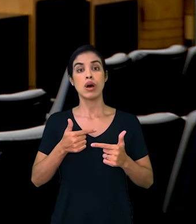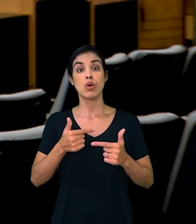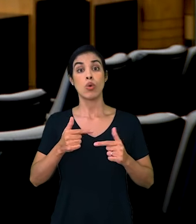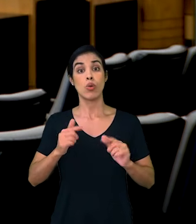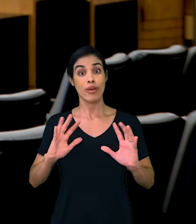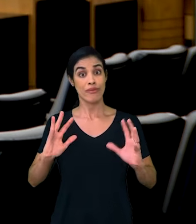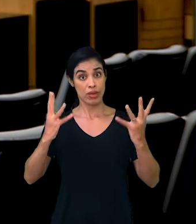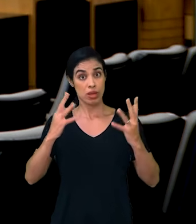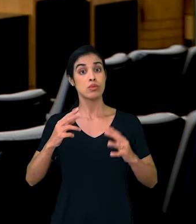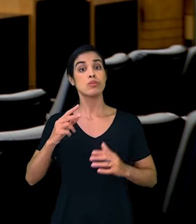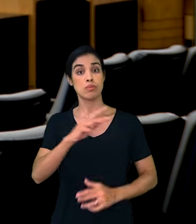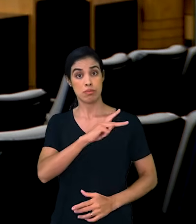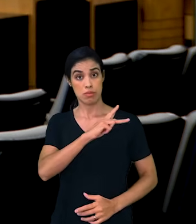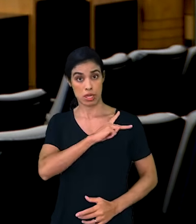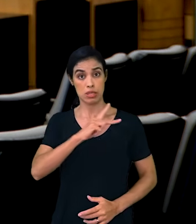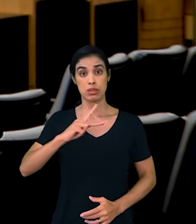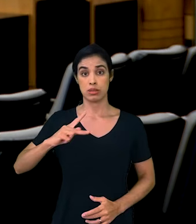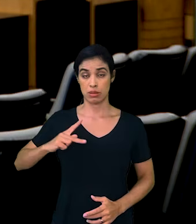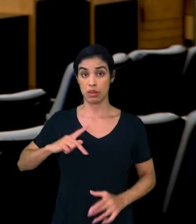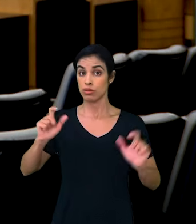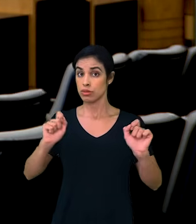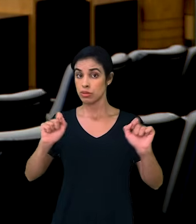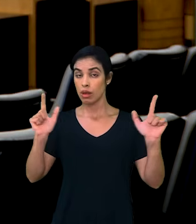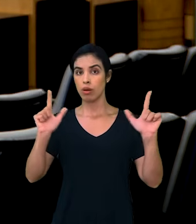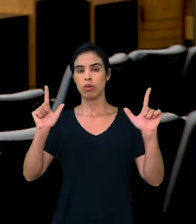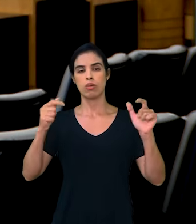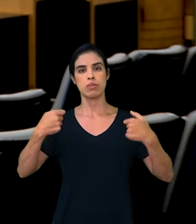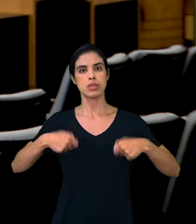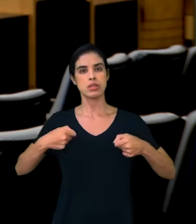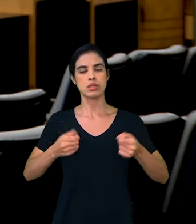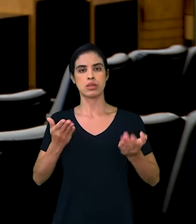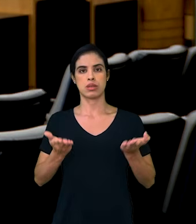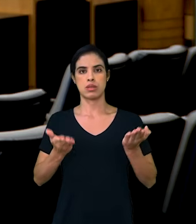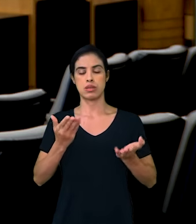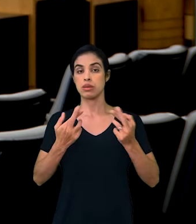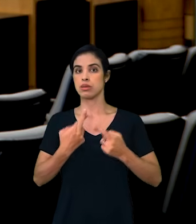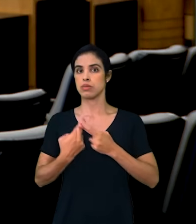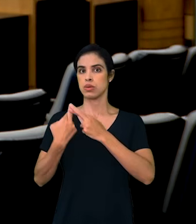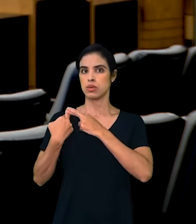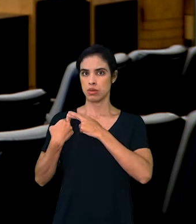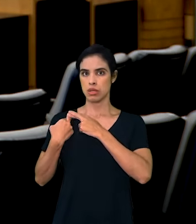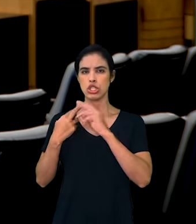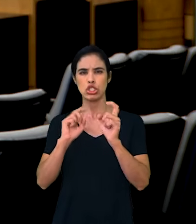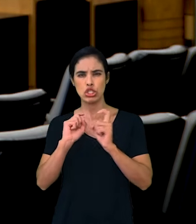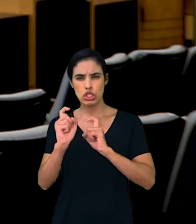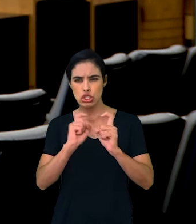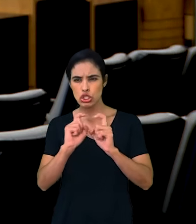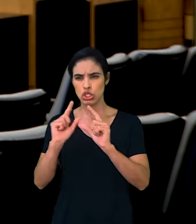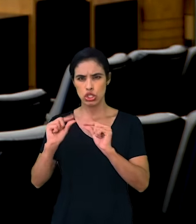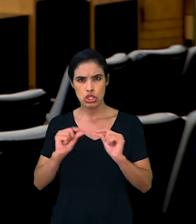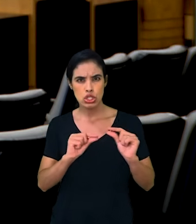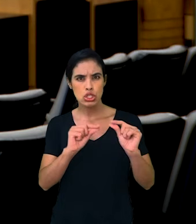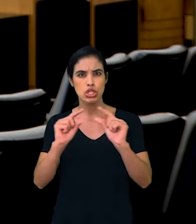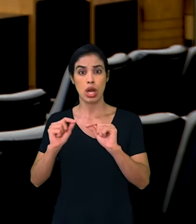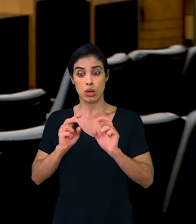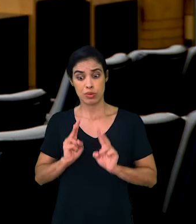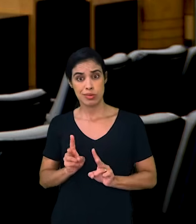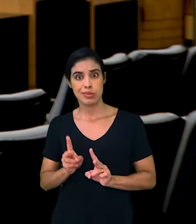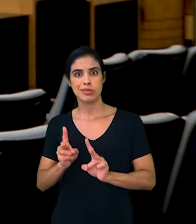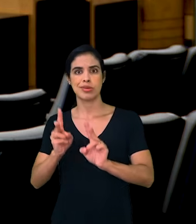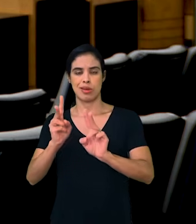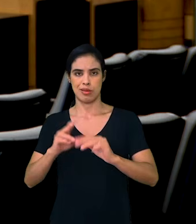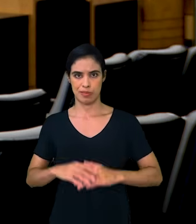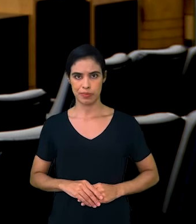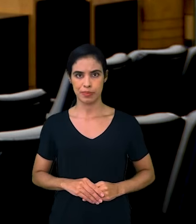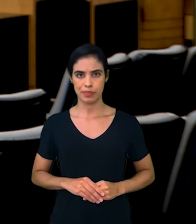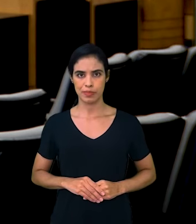O presidente destacou que as discussões exigem equilíbrio, responsabilidade e diálogo permanente entre os